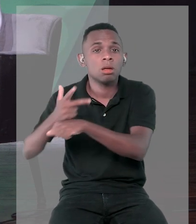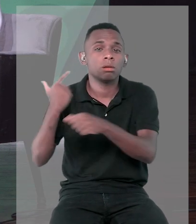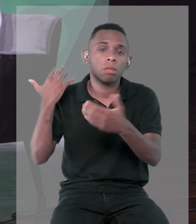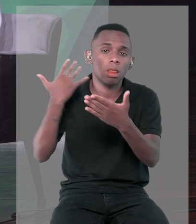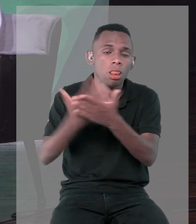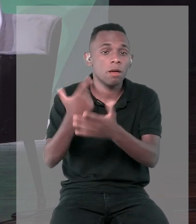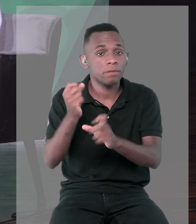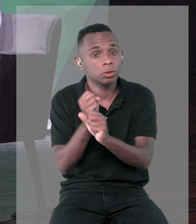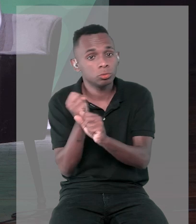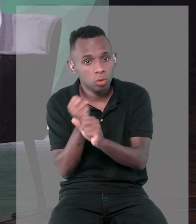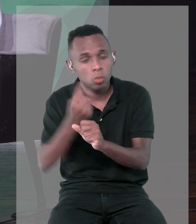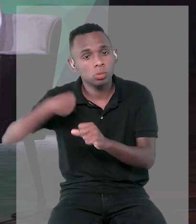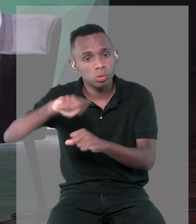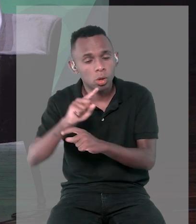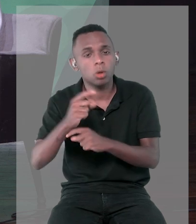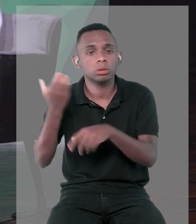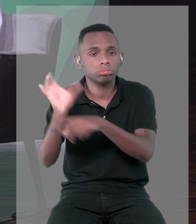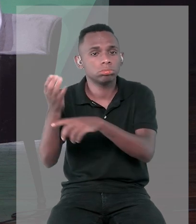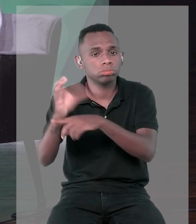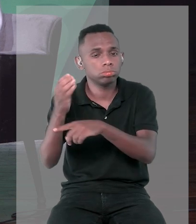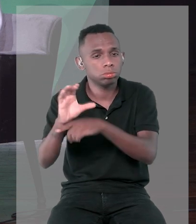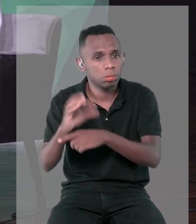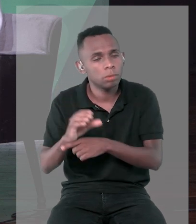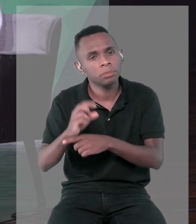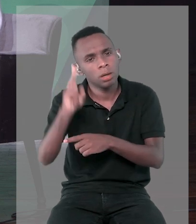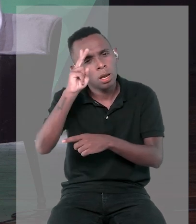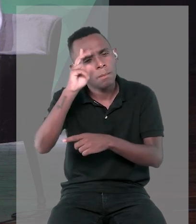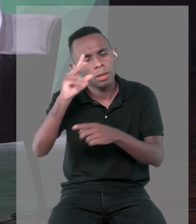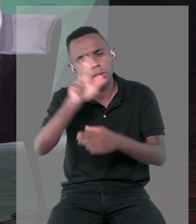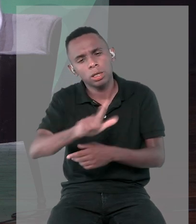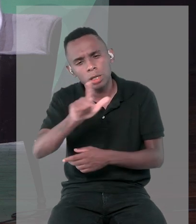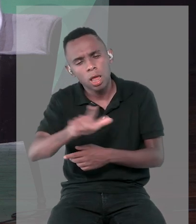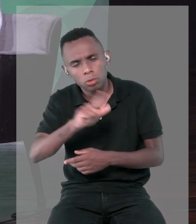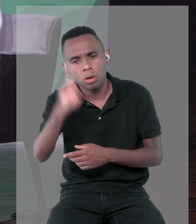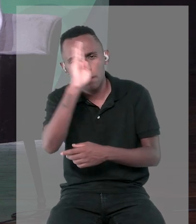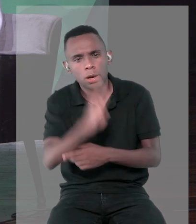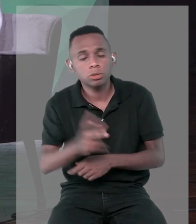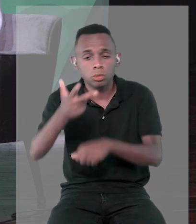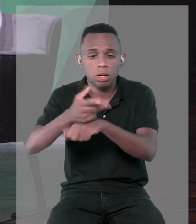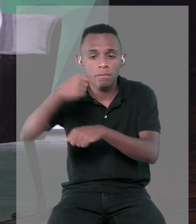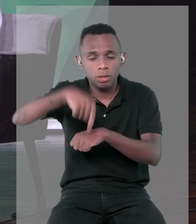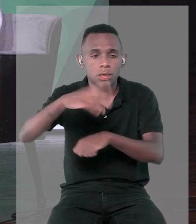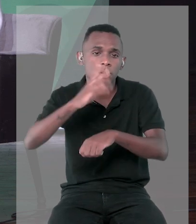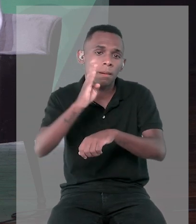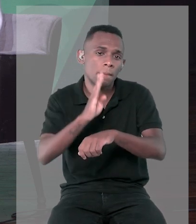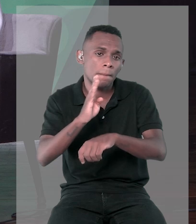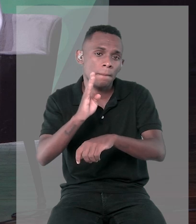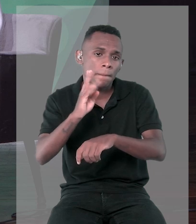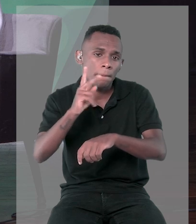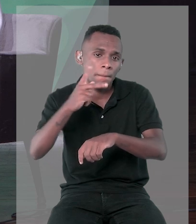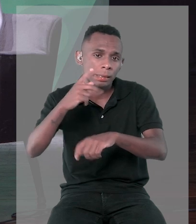20 anos que a gente guarda, né, deposita ali a memória da literatura brasileira que a gente grava aqui em Belo Horizonte.